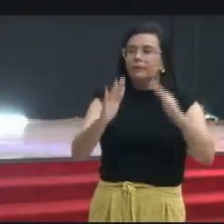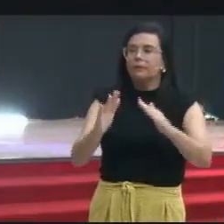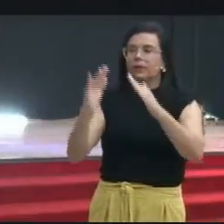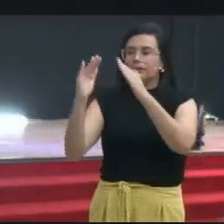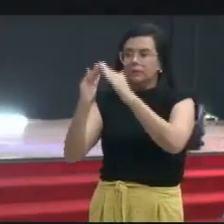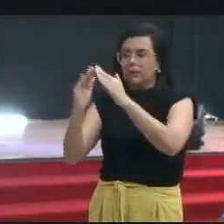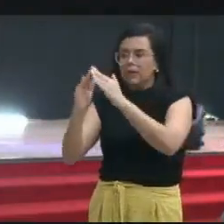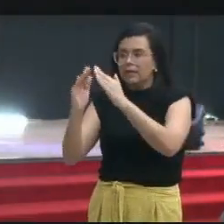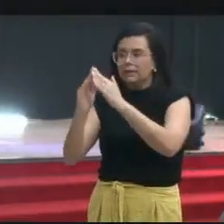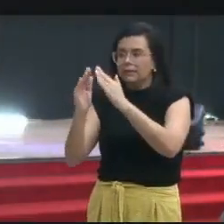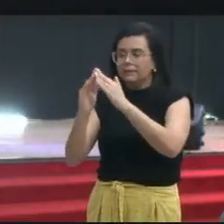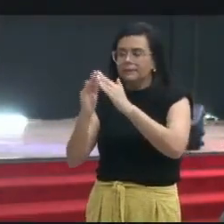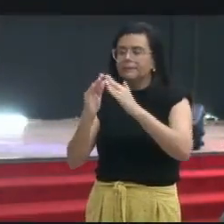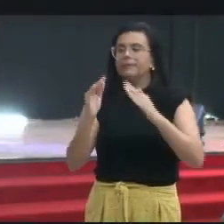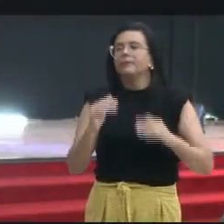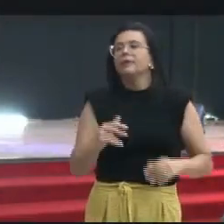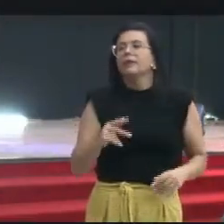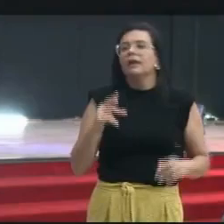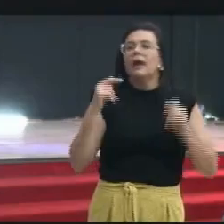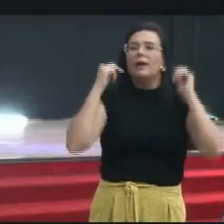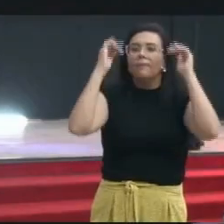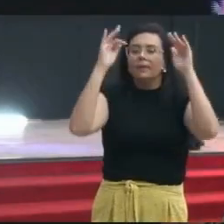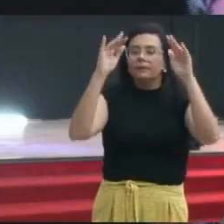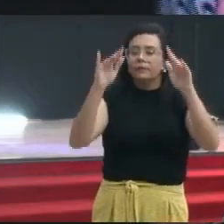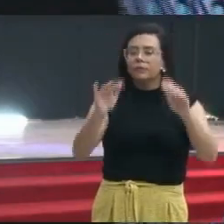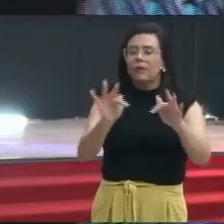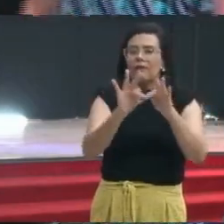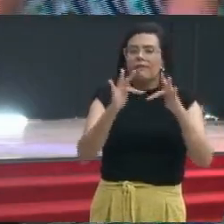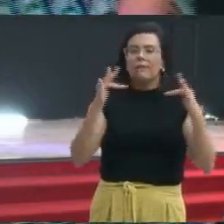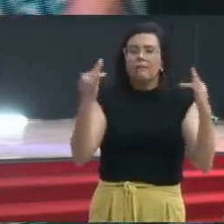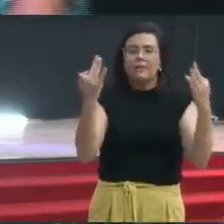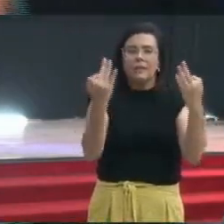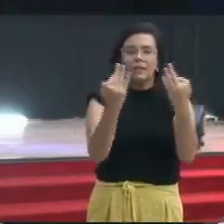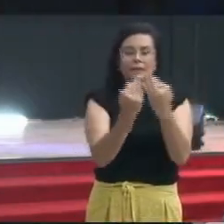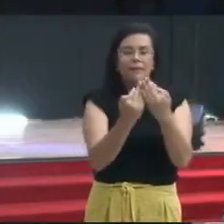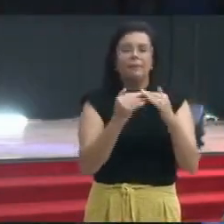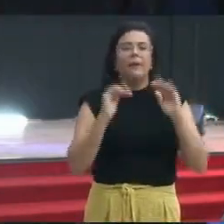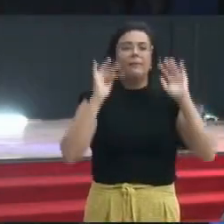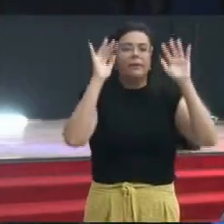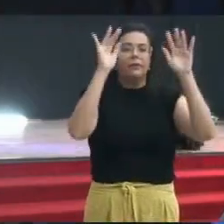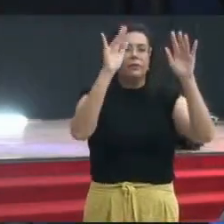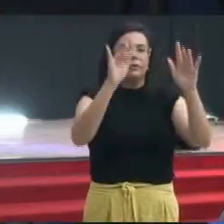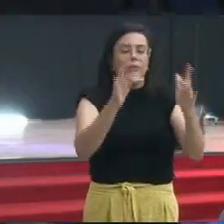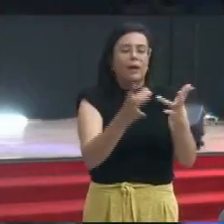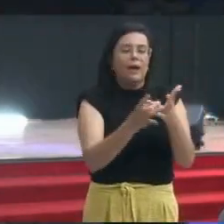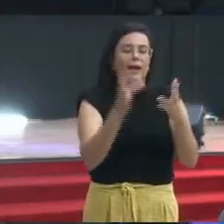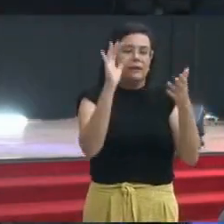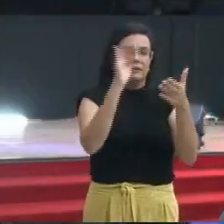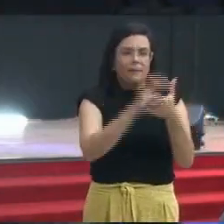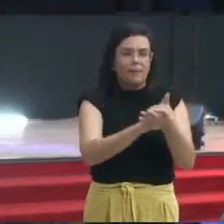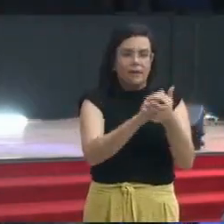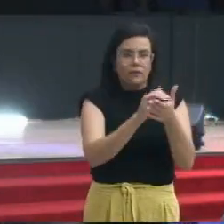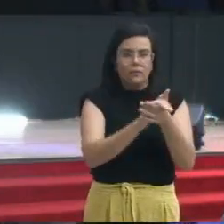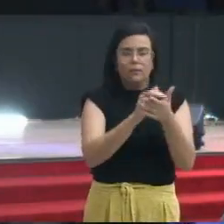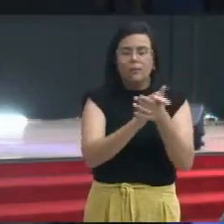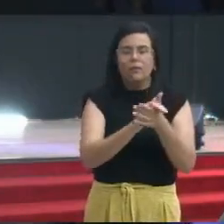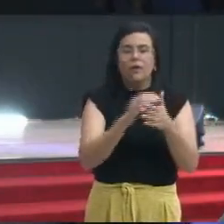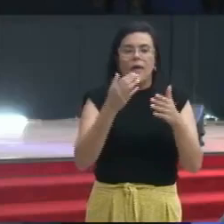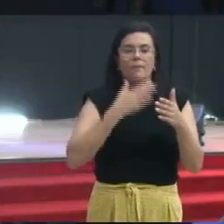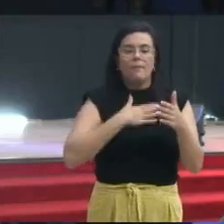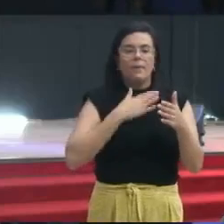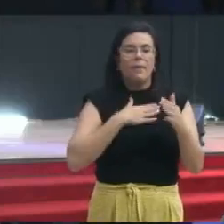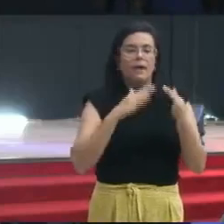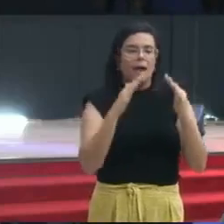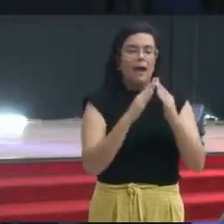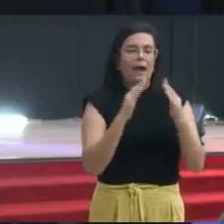sua família aqui hoje, eu quero abençoar a sua família, eu quero abençoar o seu casamento. Minha casa, um lugar de